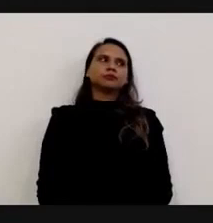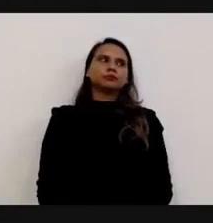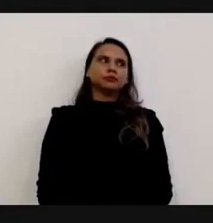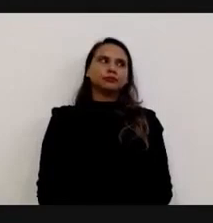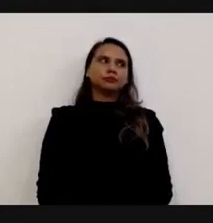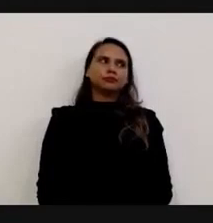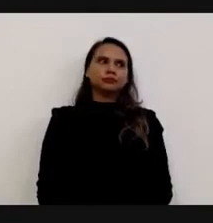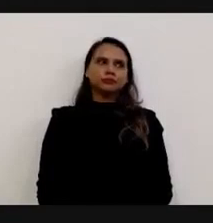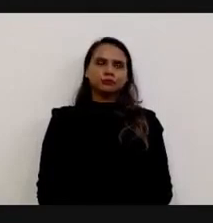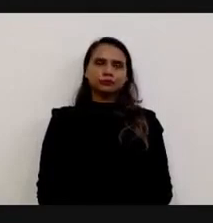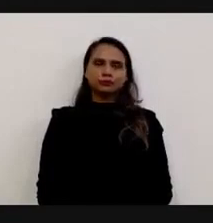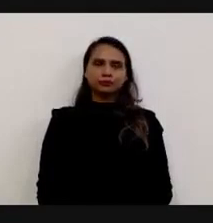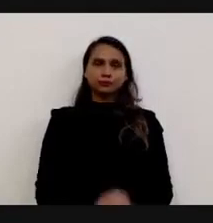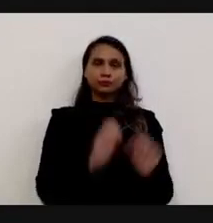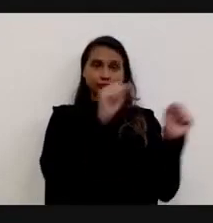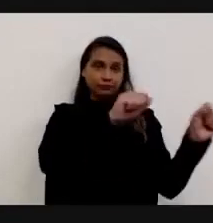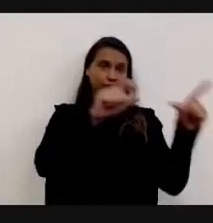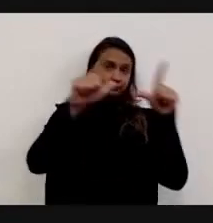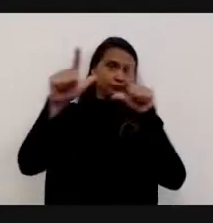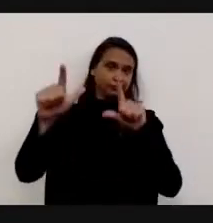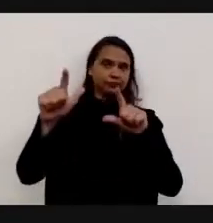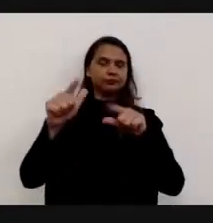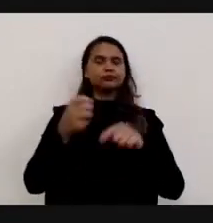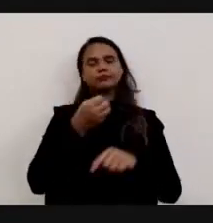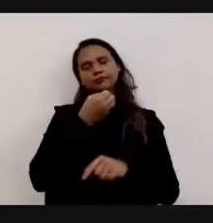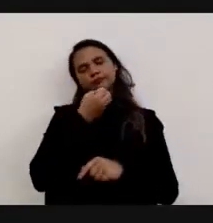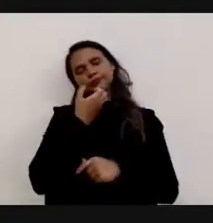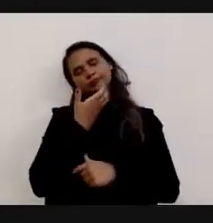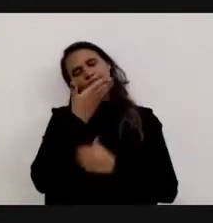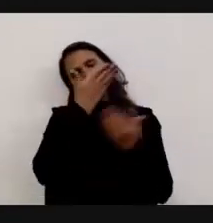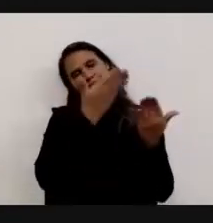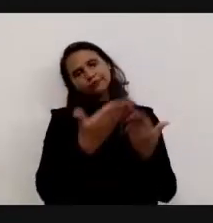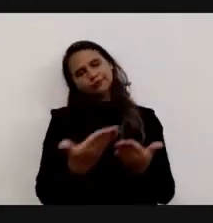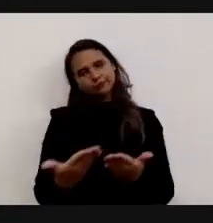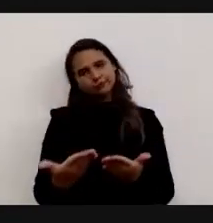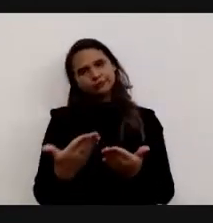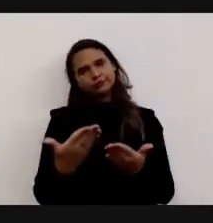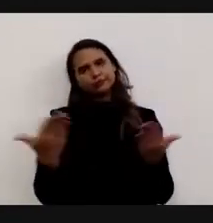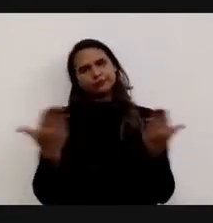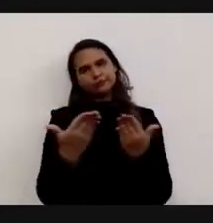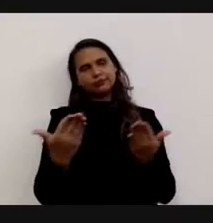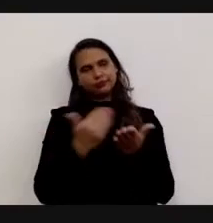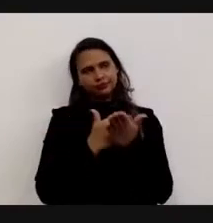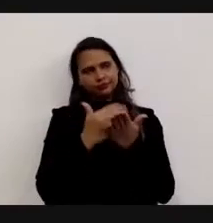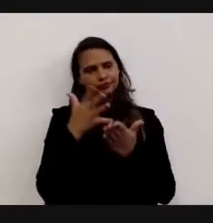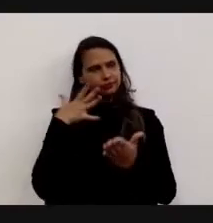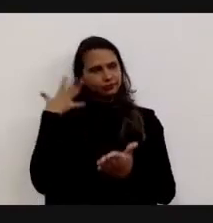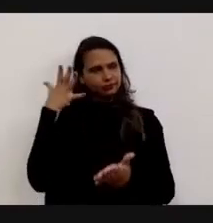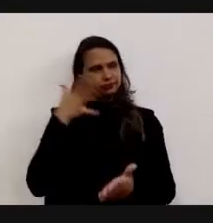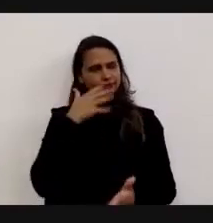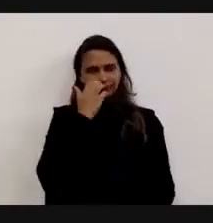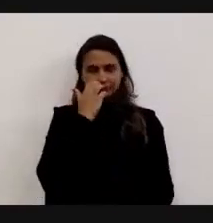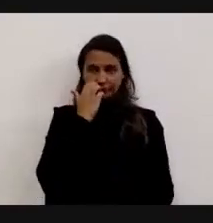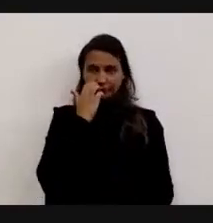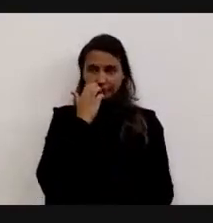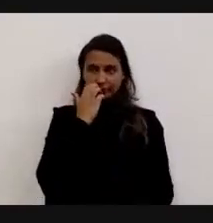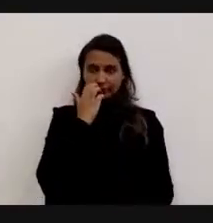Agora. Bom, mais uma vez, seja bem-vinda e a palavra está com você.